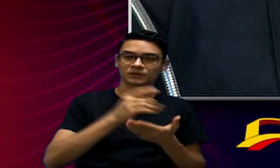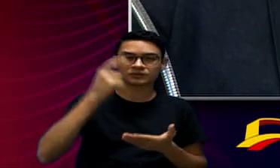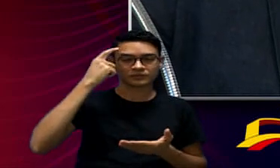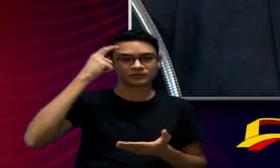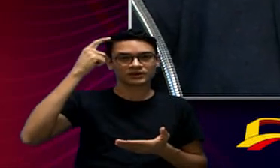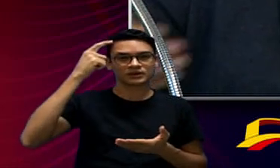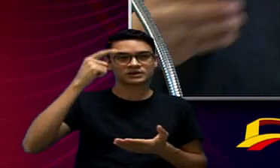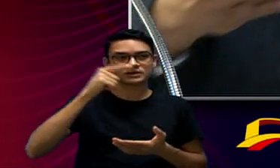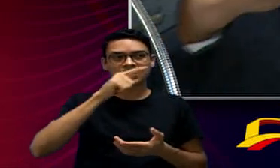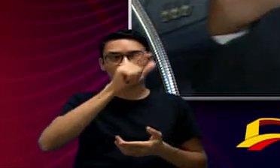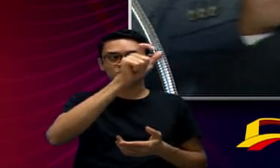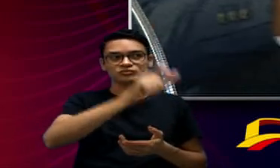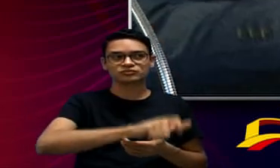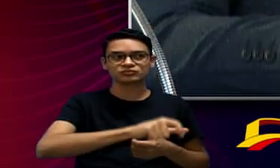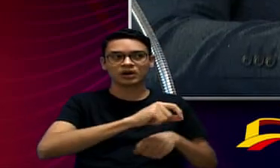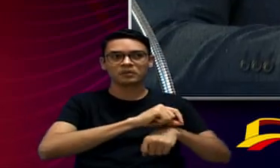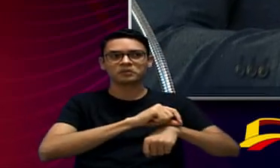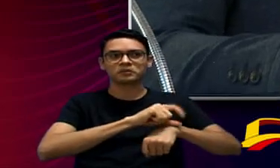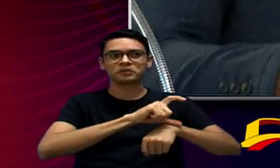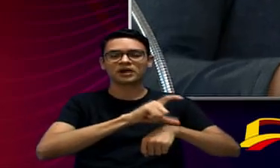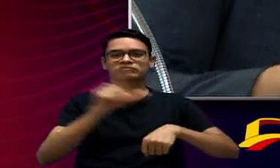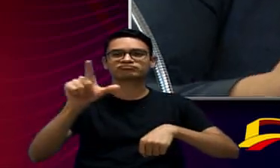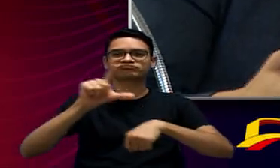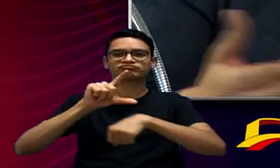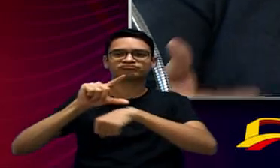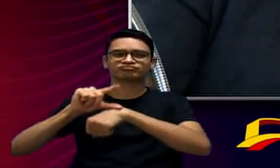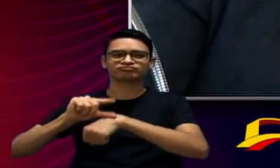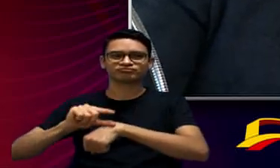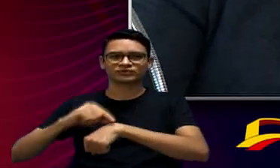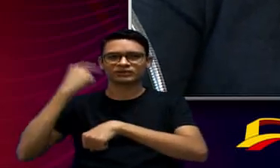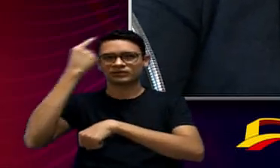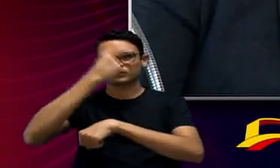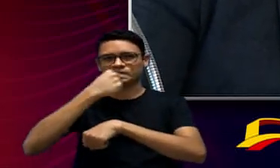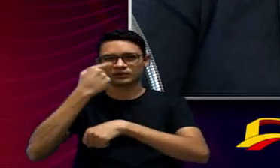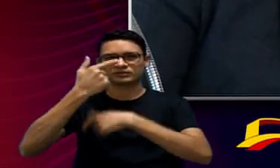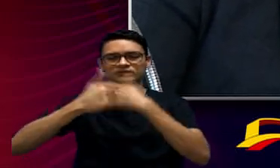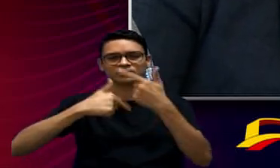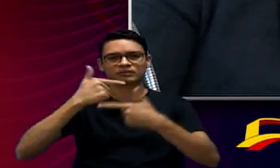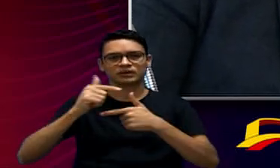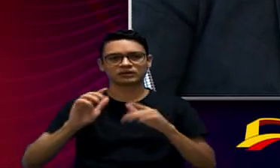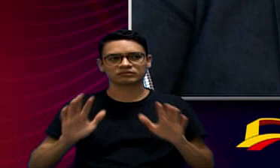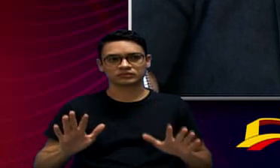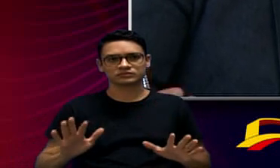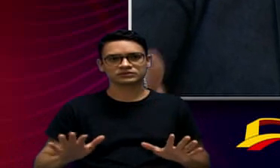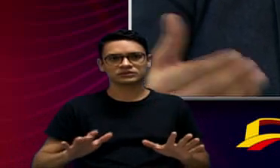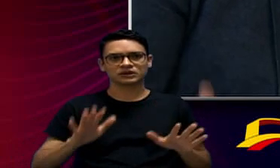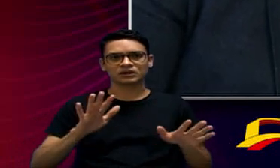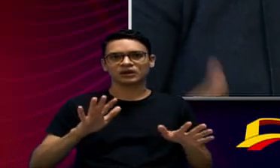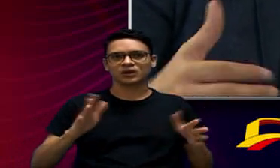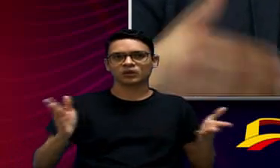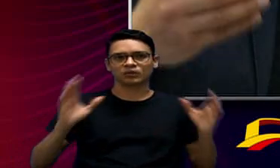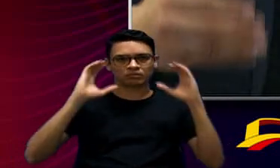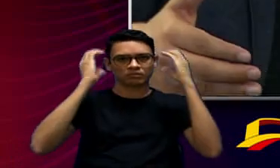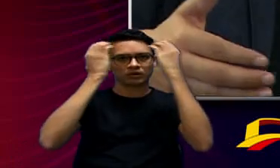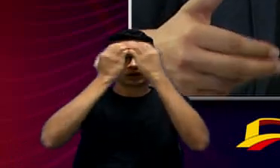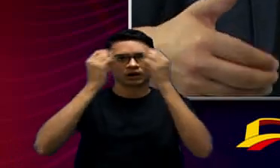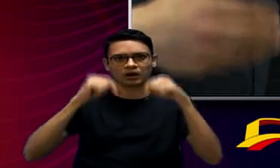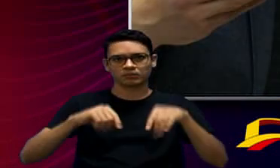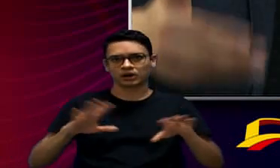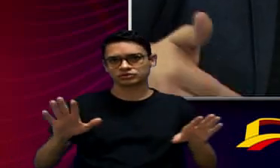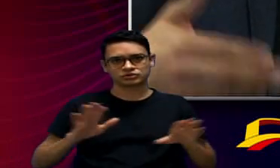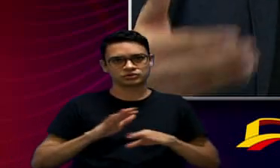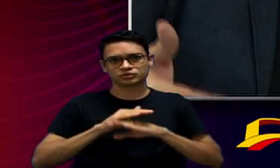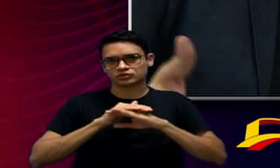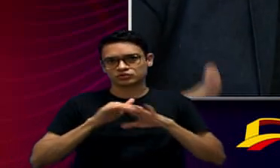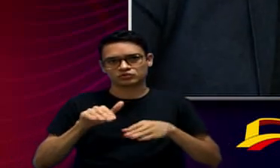horas extras do que outros. Do isso que outros. A gente tem que ficar... Então, isso... mas é uma questão, assim, não é pertinente da Câmara. Aqui a gente vota a questão